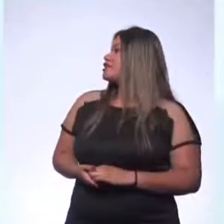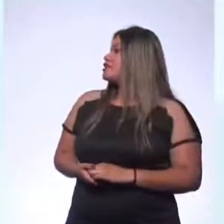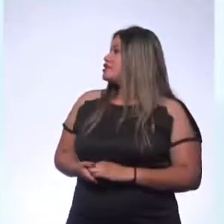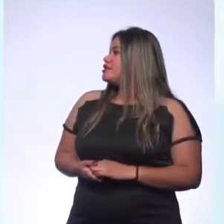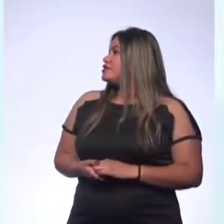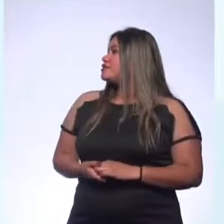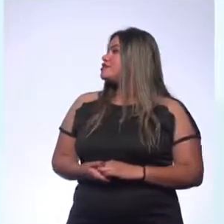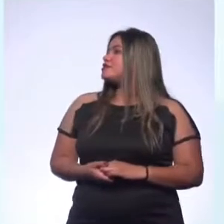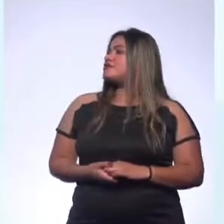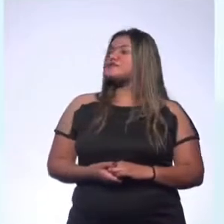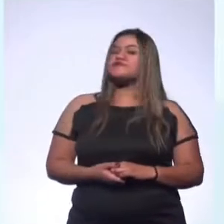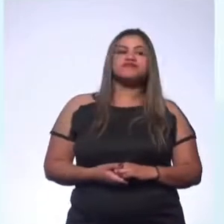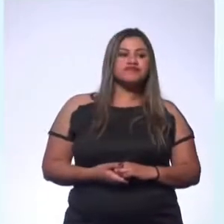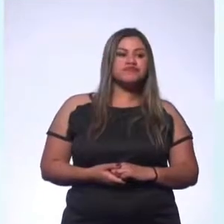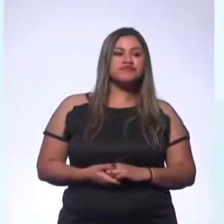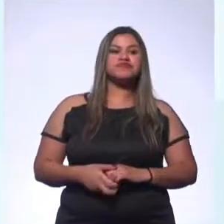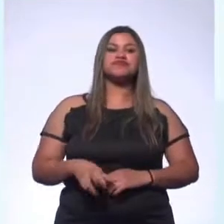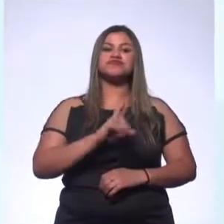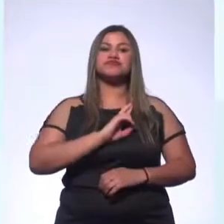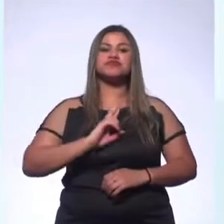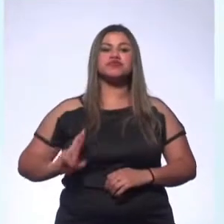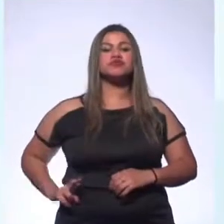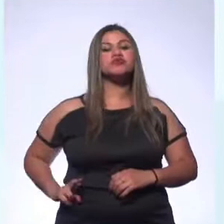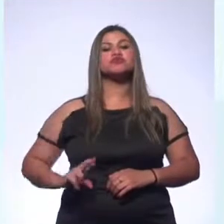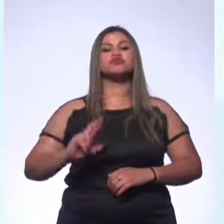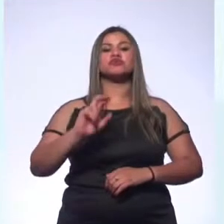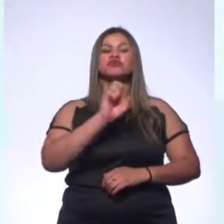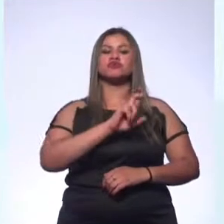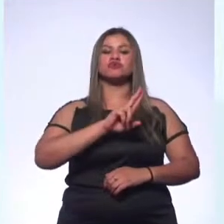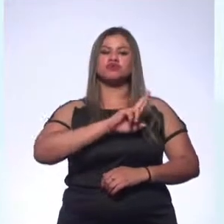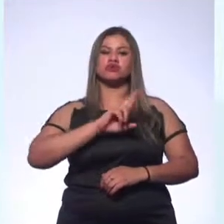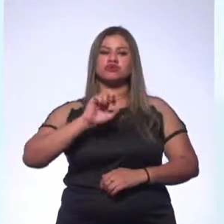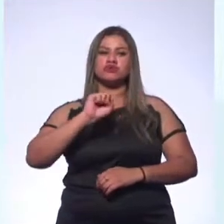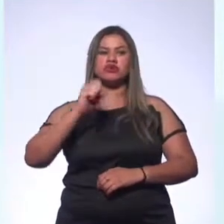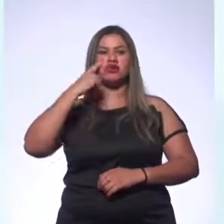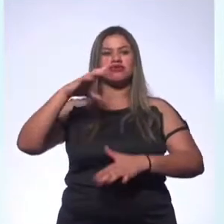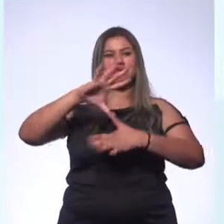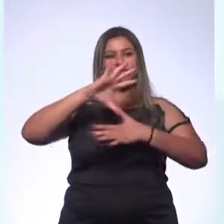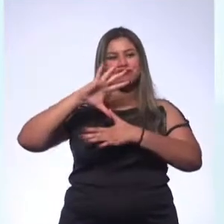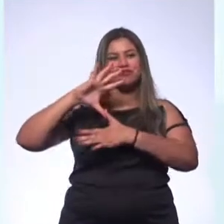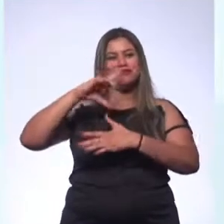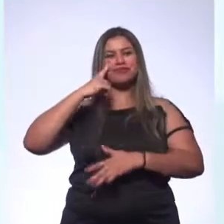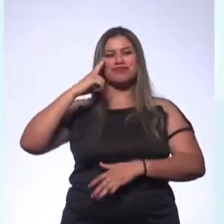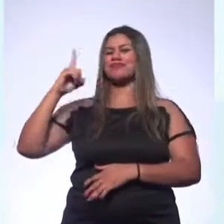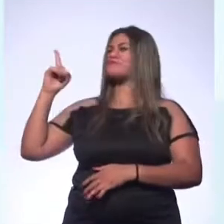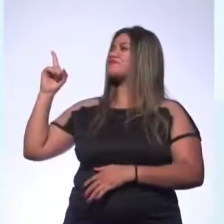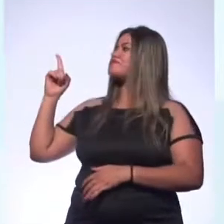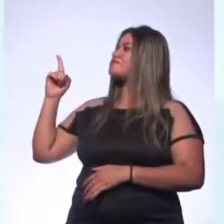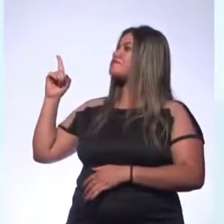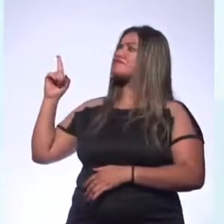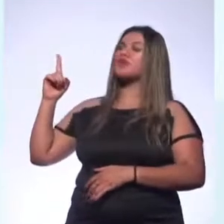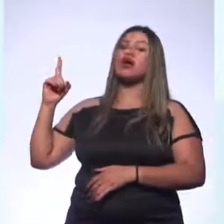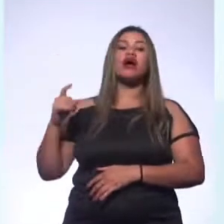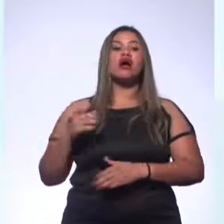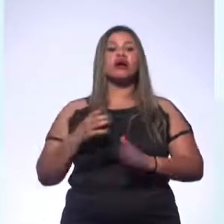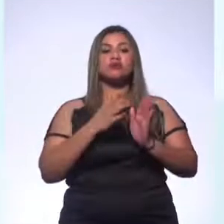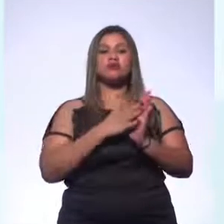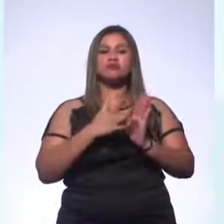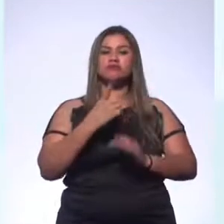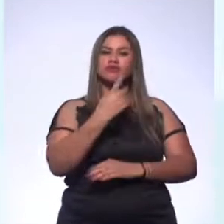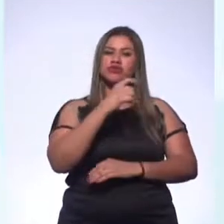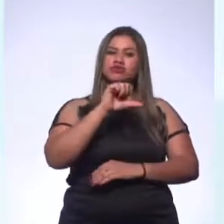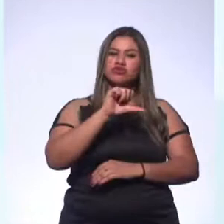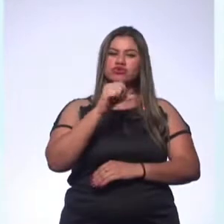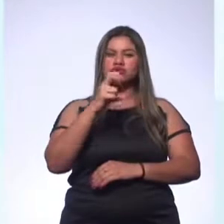As repúblicas da União Soviética, esse mapa compreende aí as repúblicas de 1956